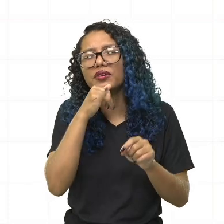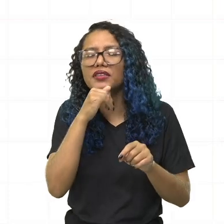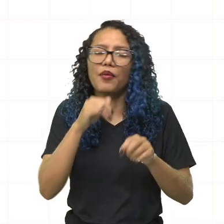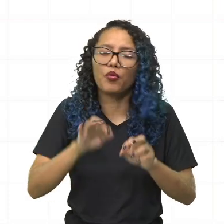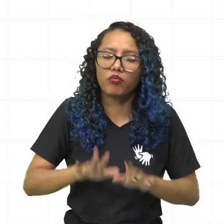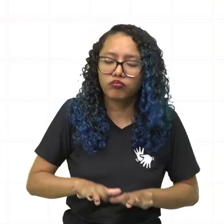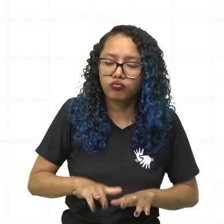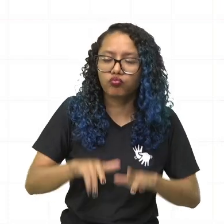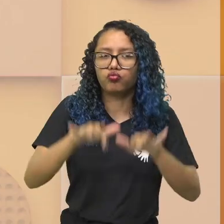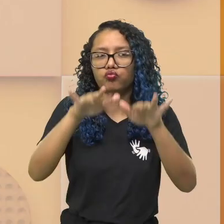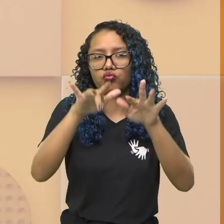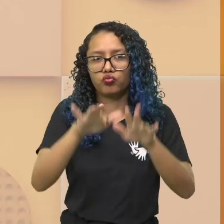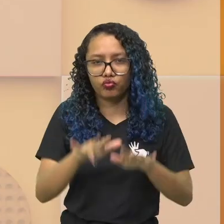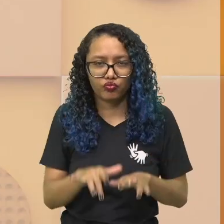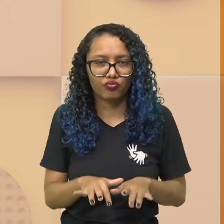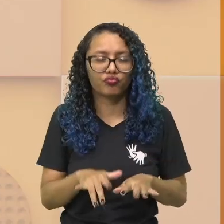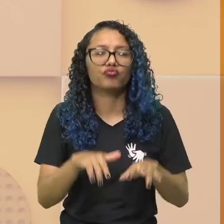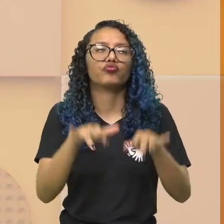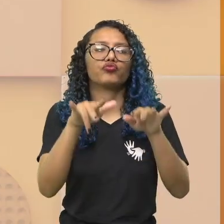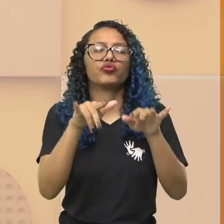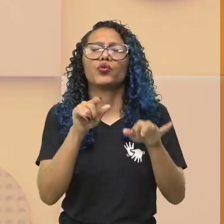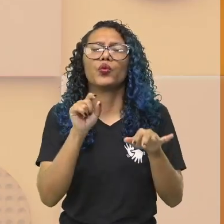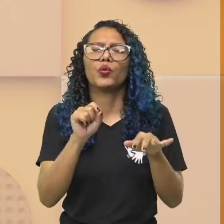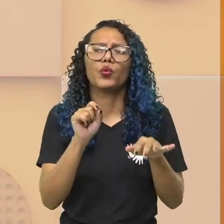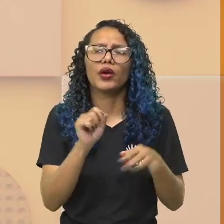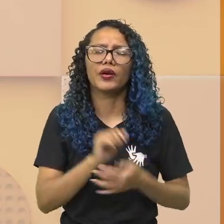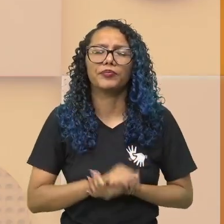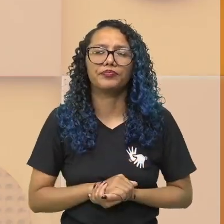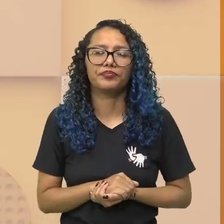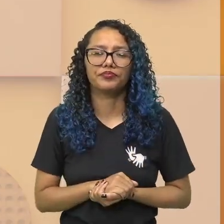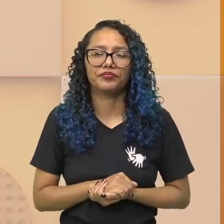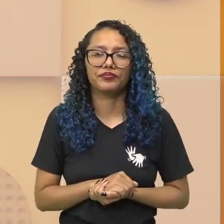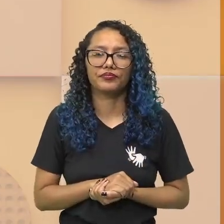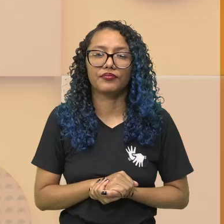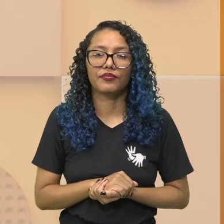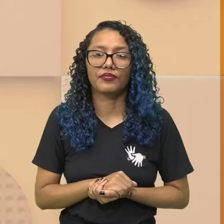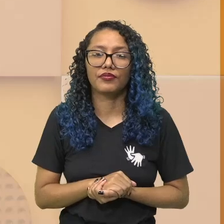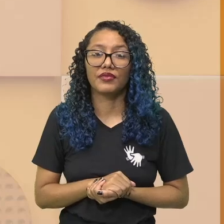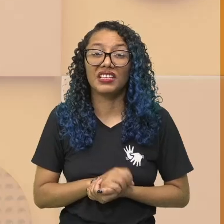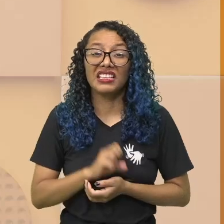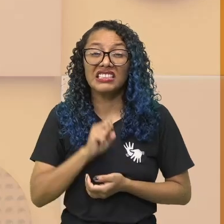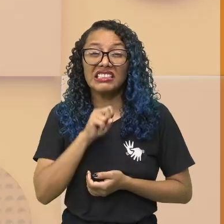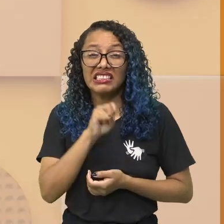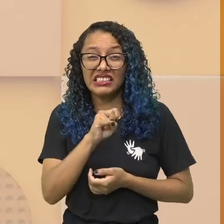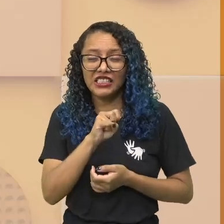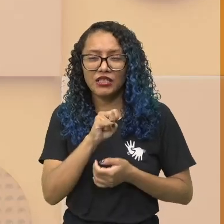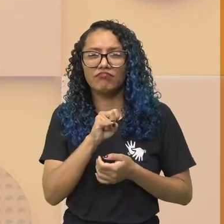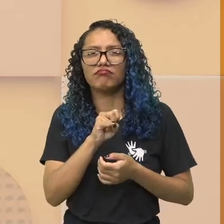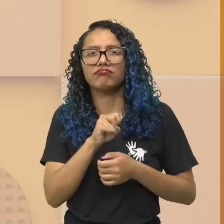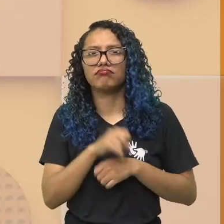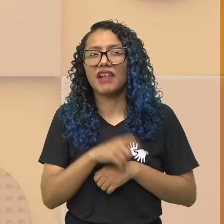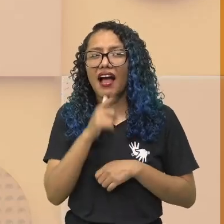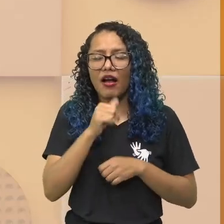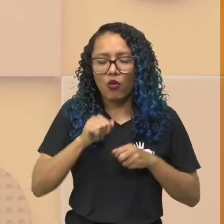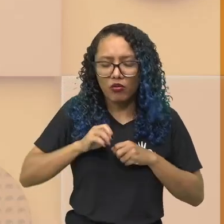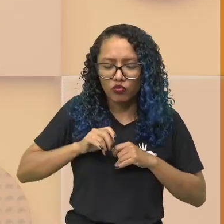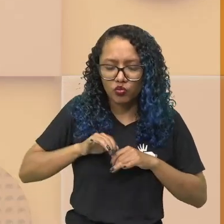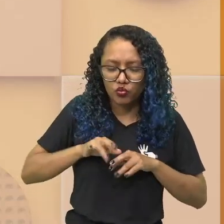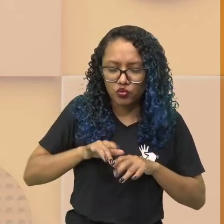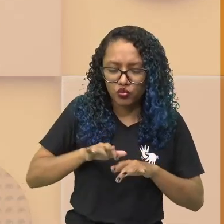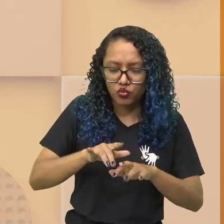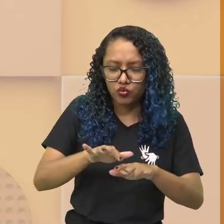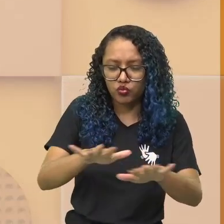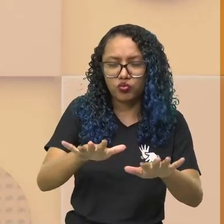vazando ao longo do ano todo, né? Quando a água sai, aquele solo fica bom para plantio, né? E